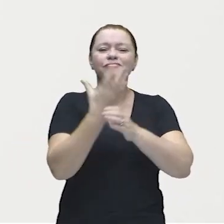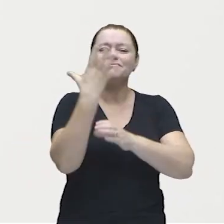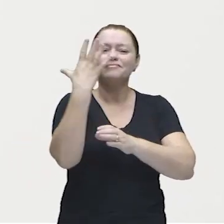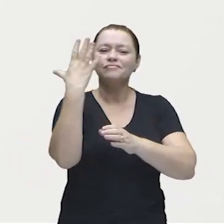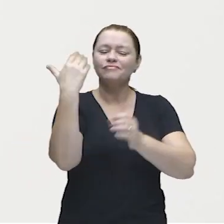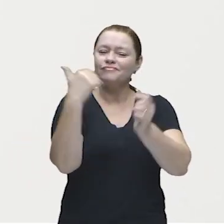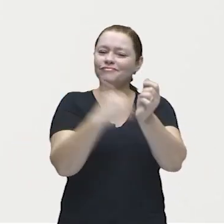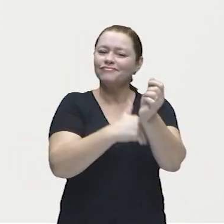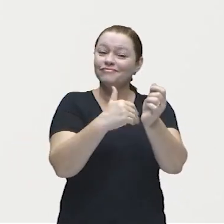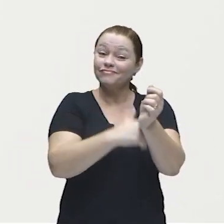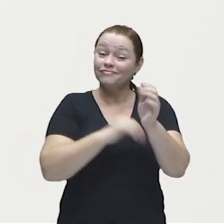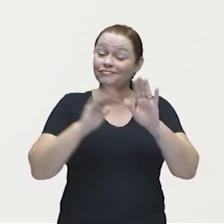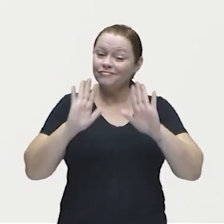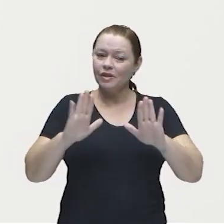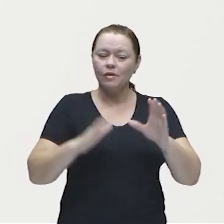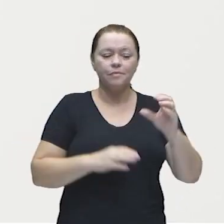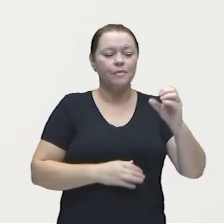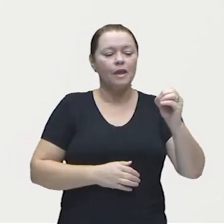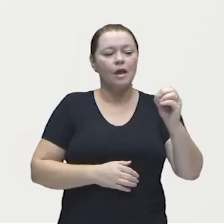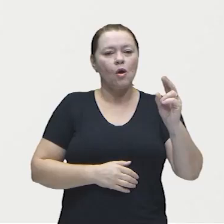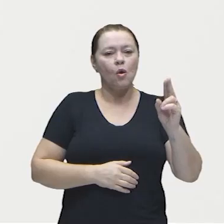comigo. Ouro,